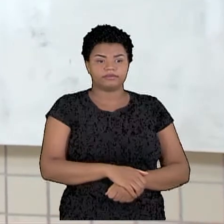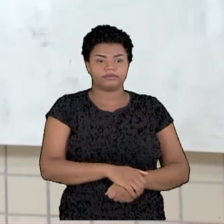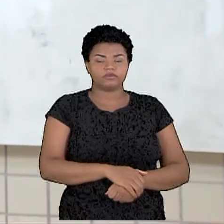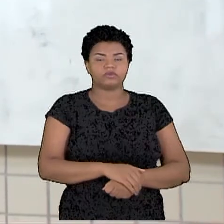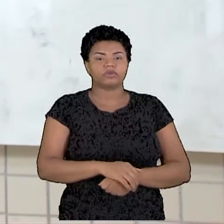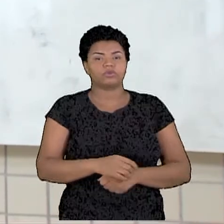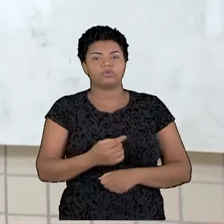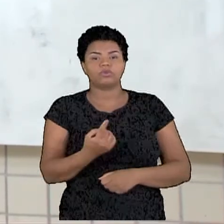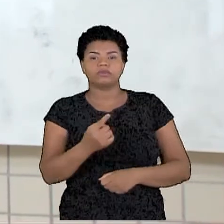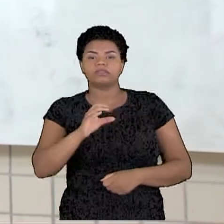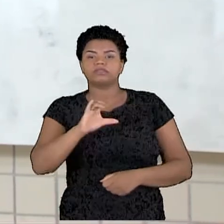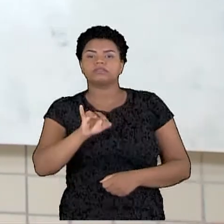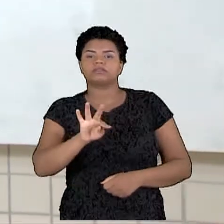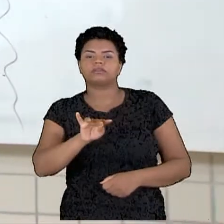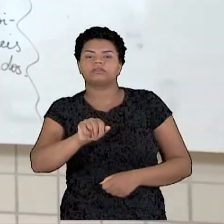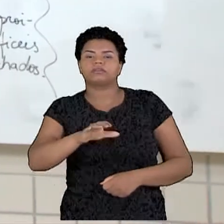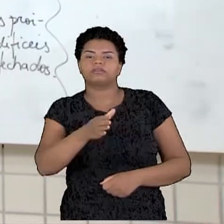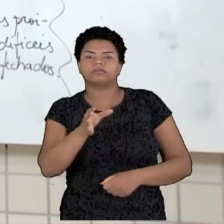citação